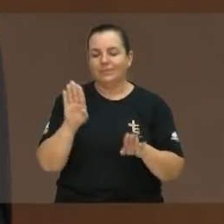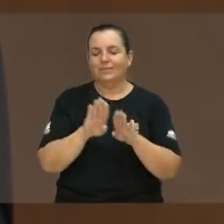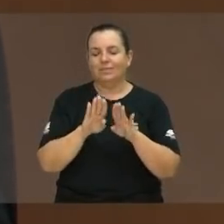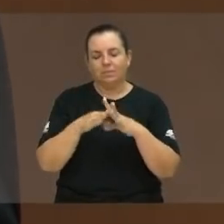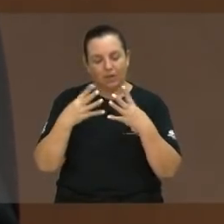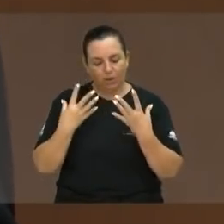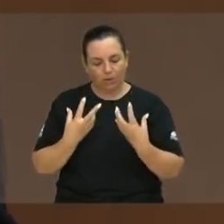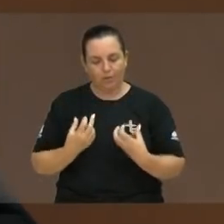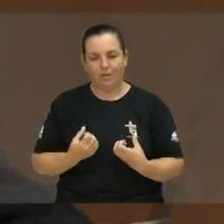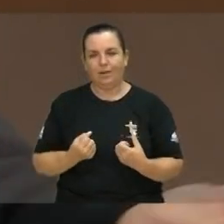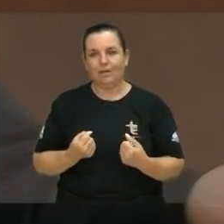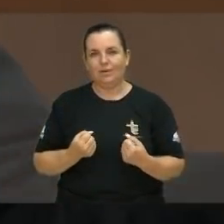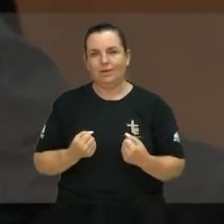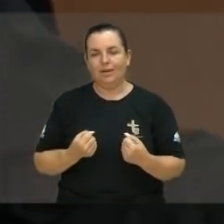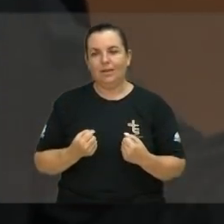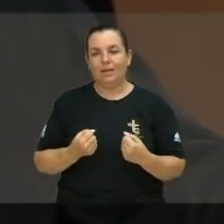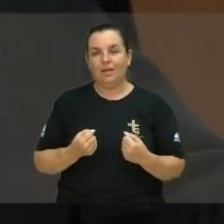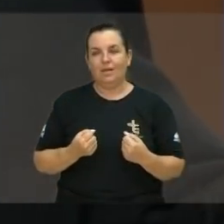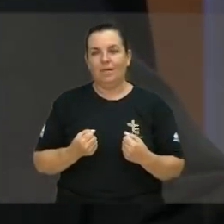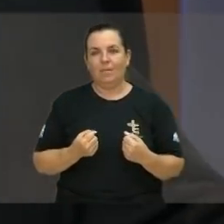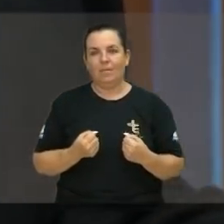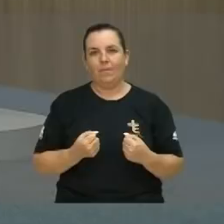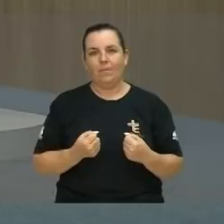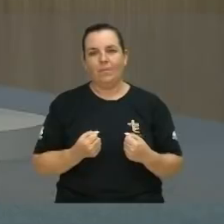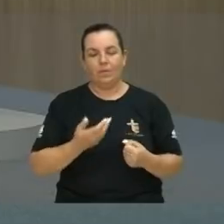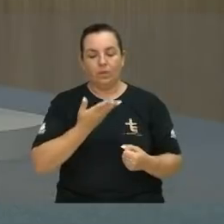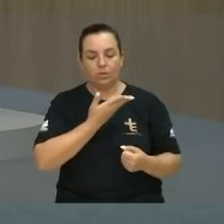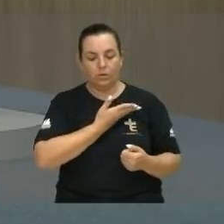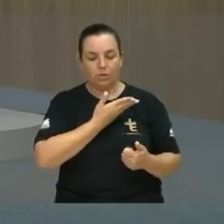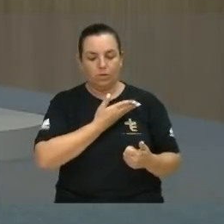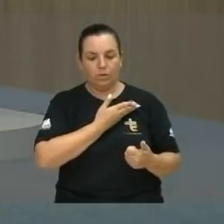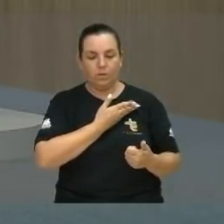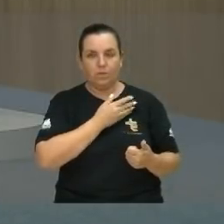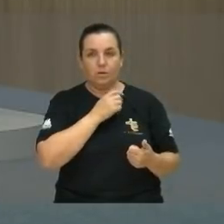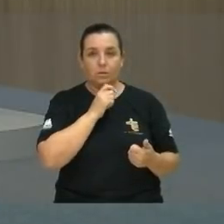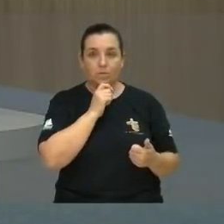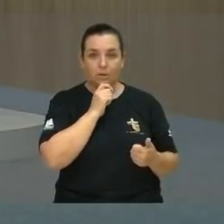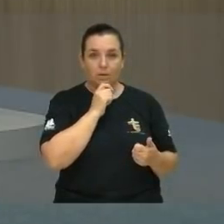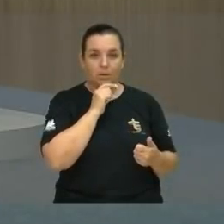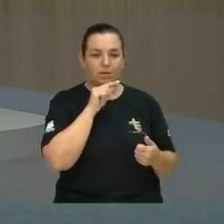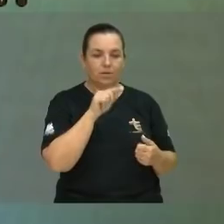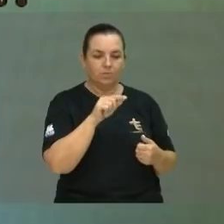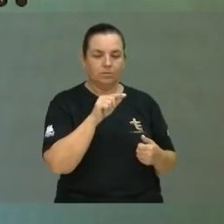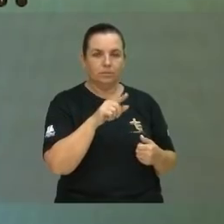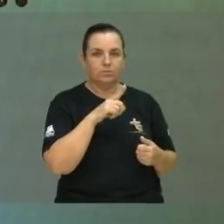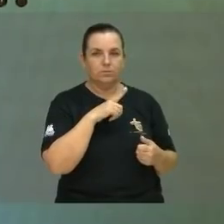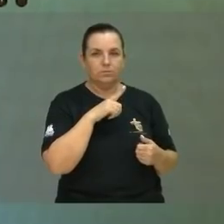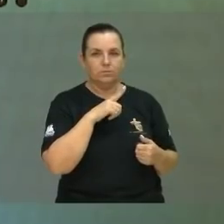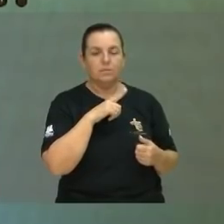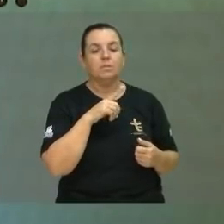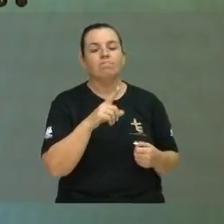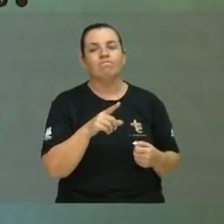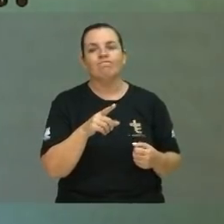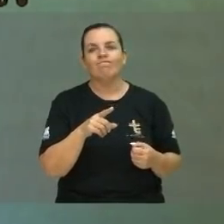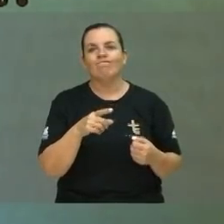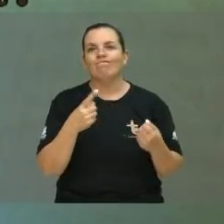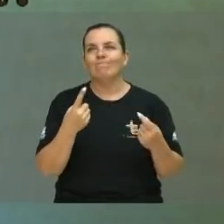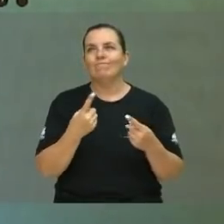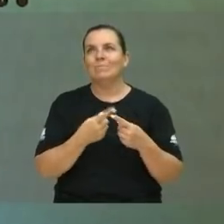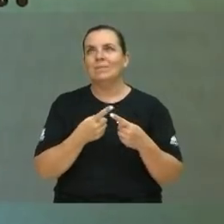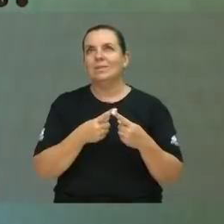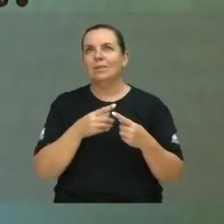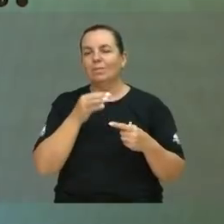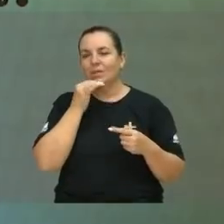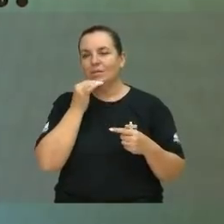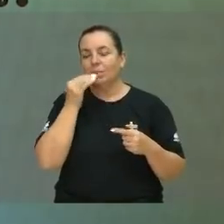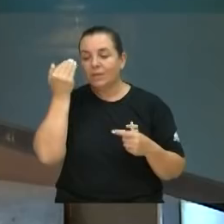acolhe os discípulos ainda não estavam numa condição o grupo no